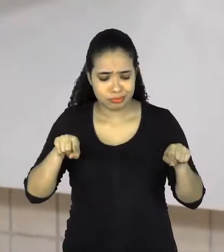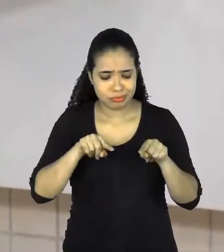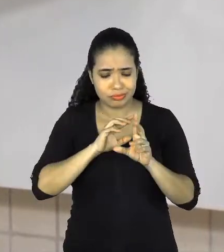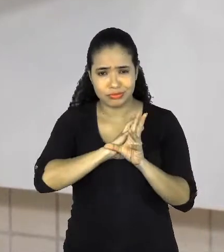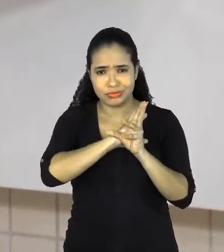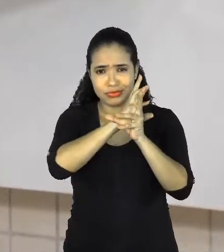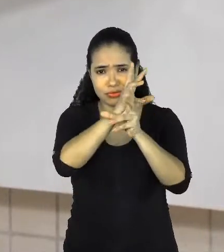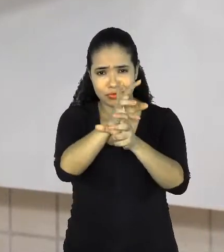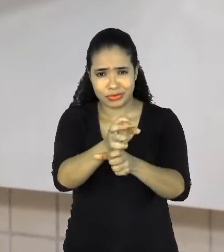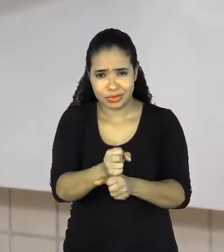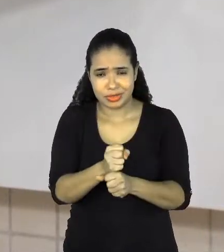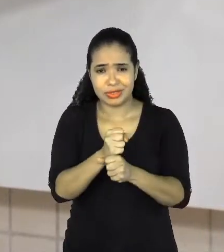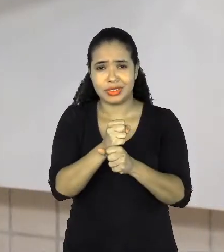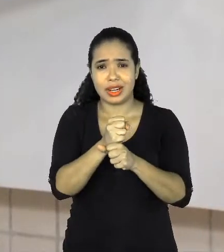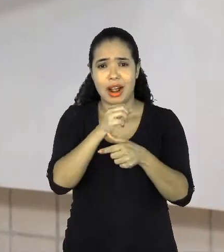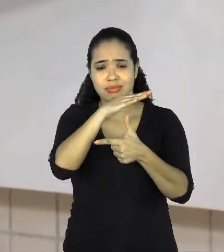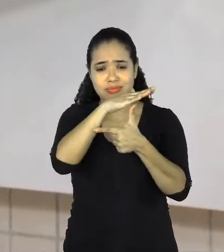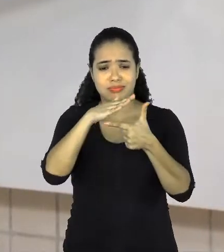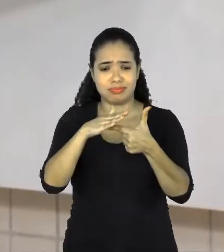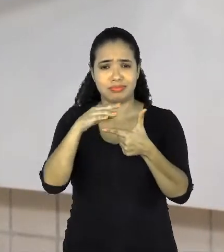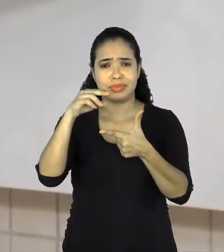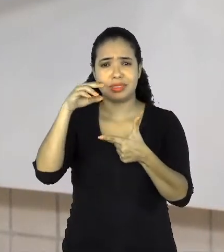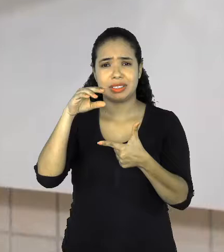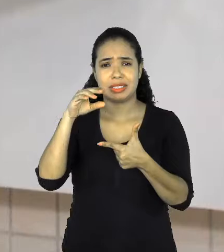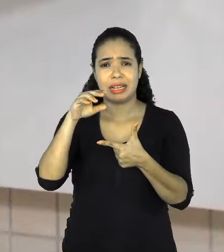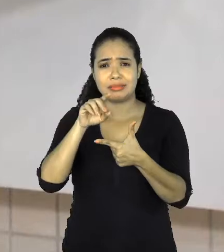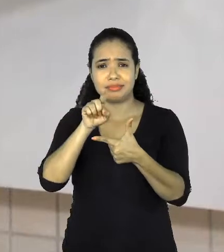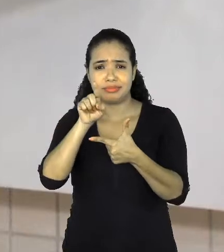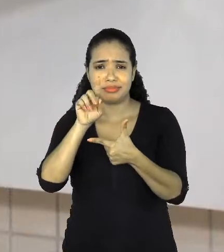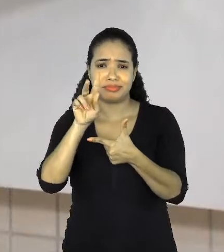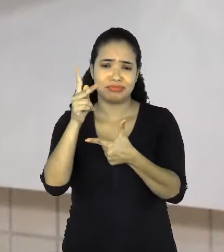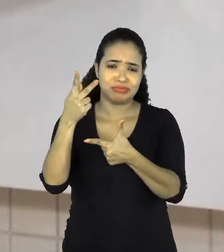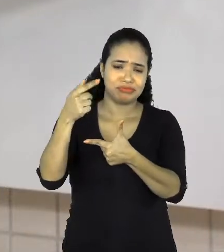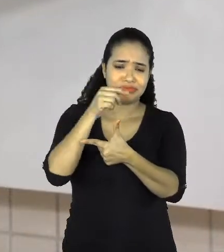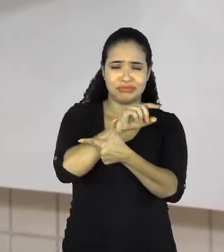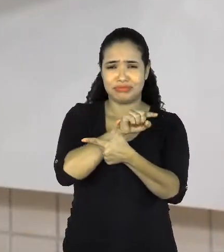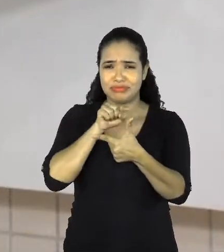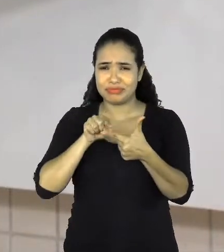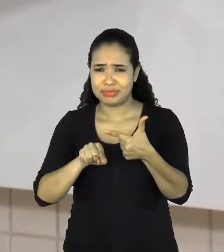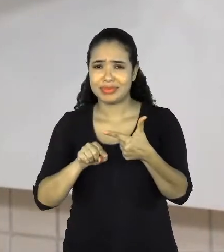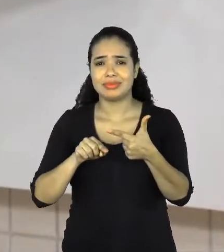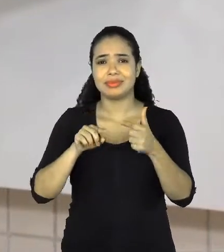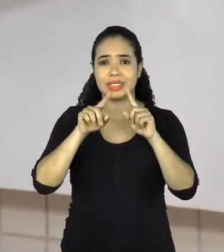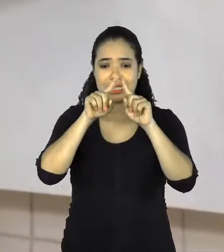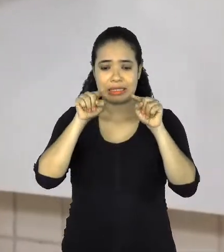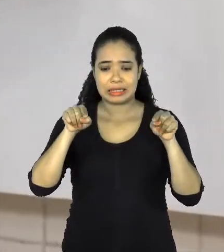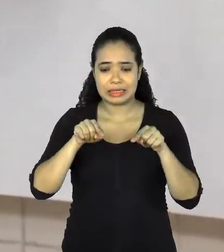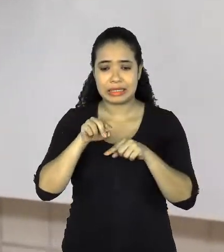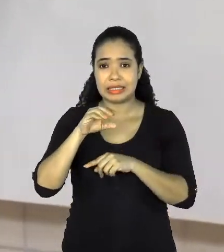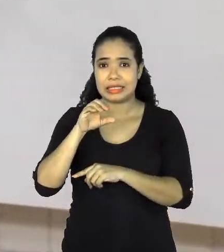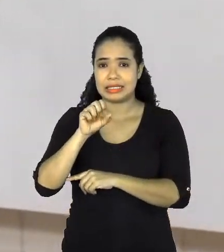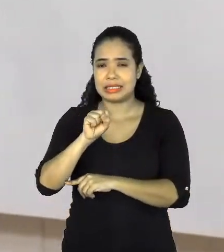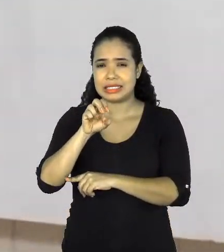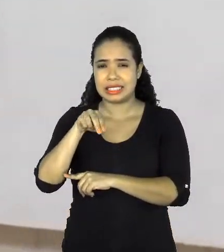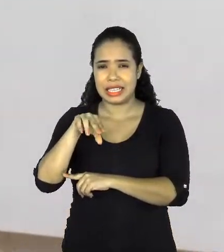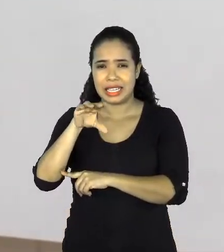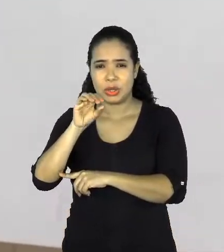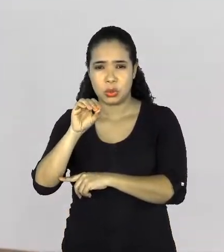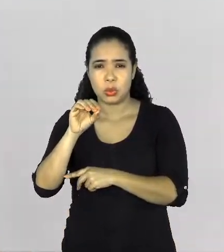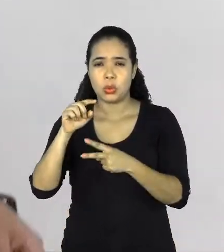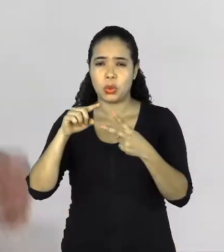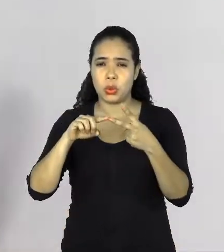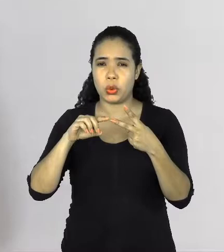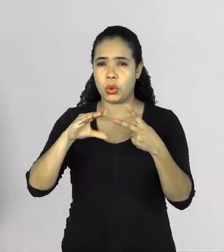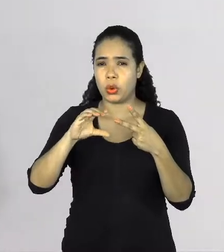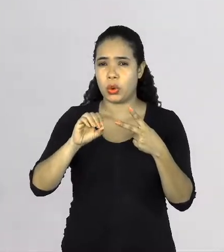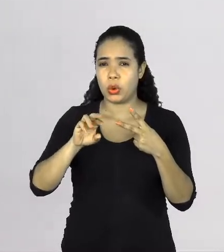aprendemos a descobrir seno, cosseno e tangente do ângulo de 45. Nesta aula, nós vamos fazer então